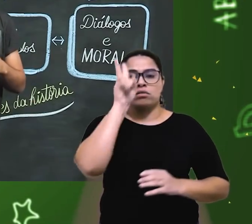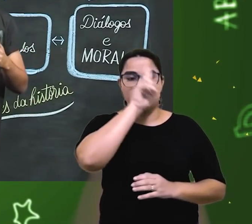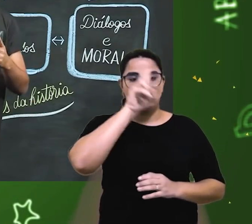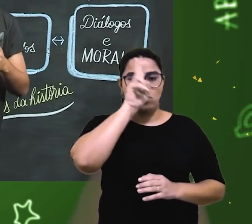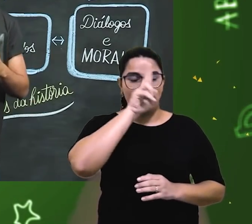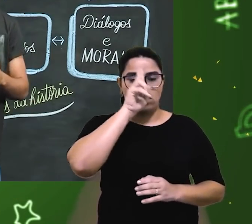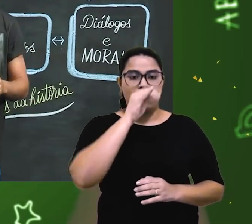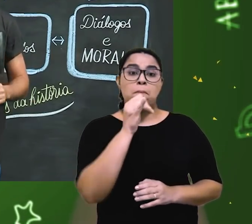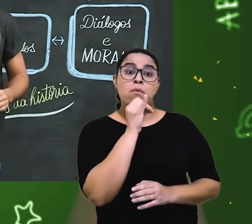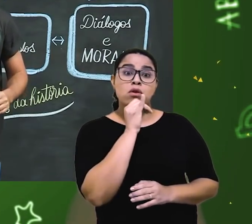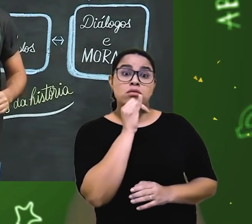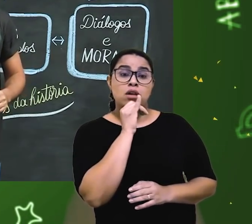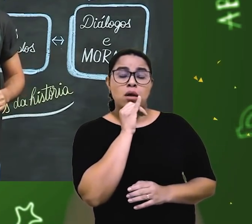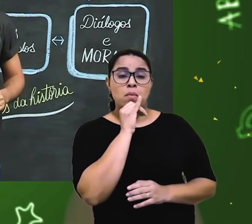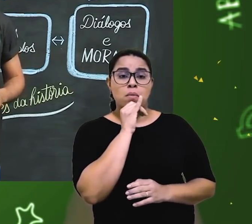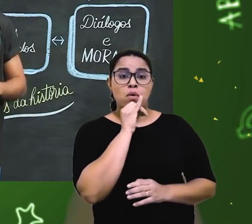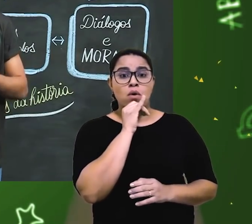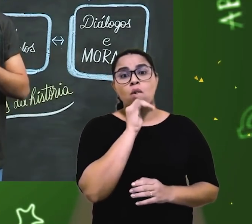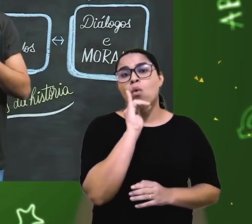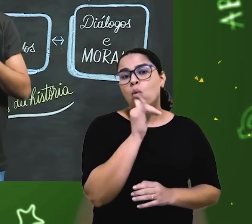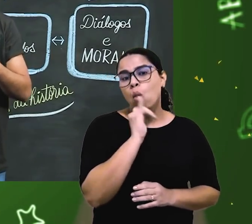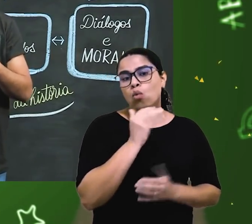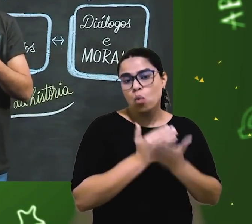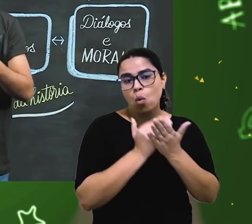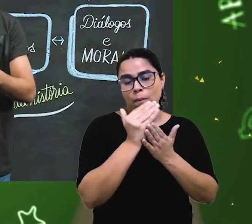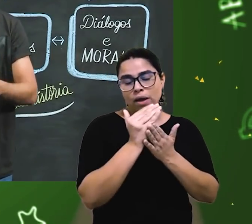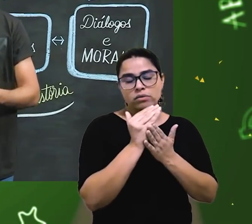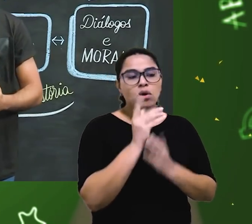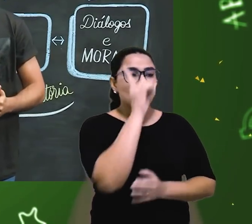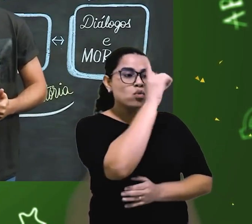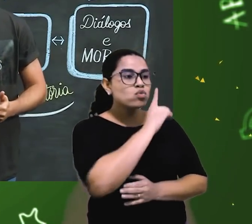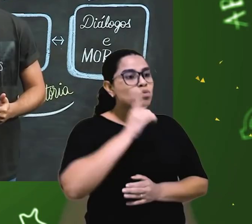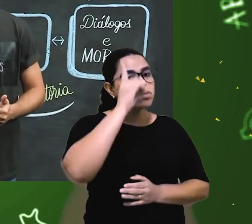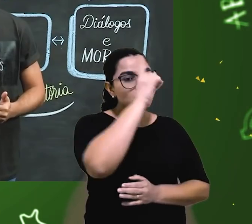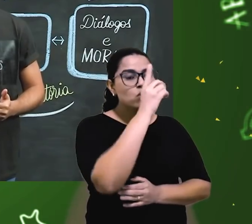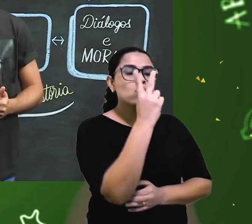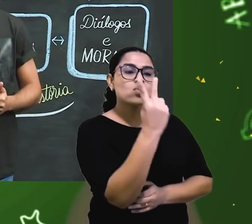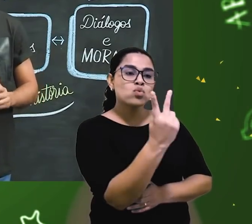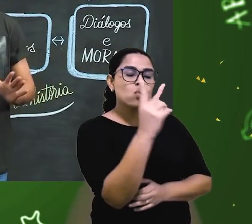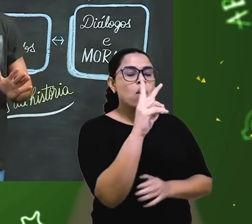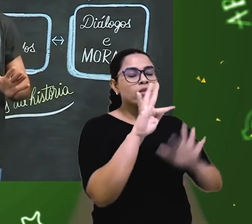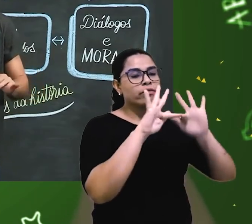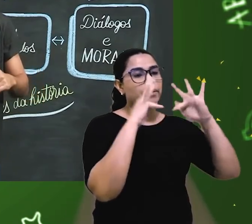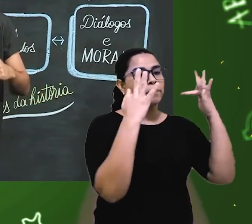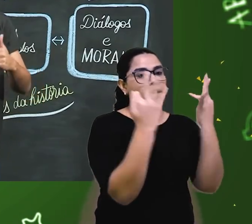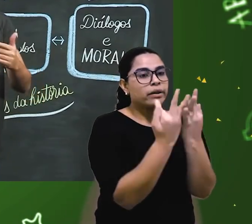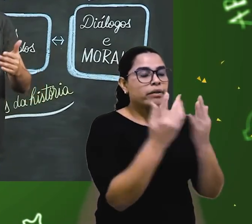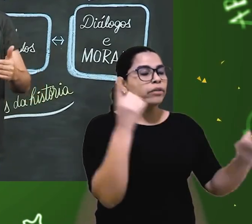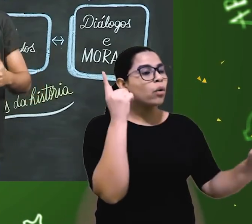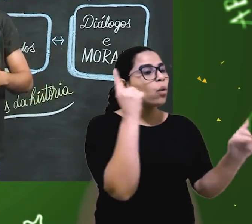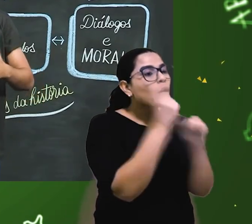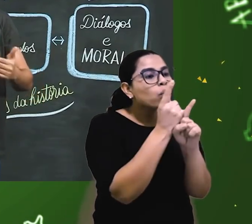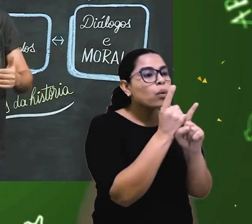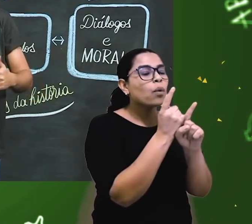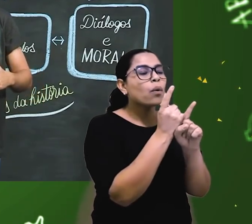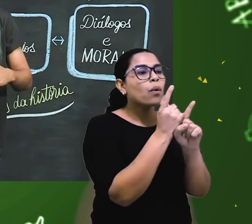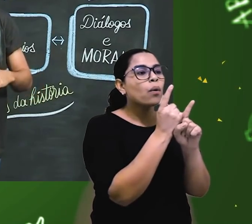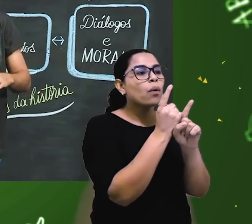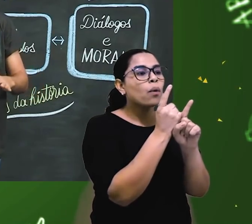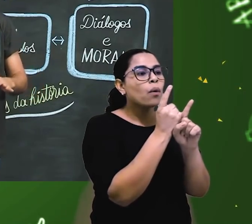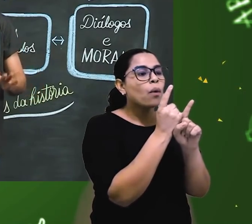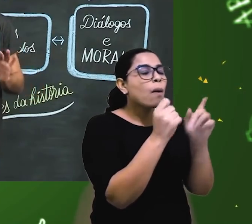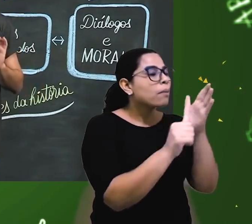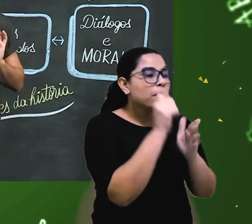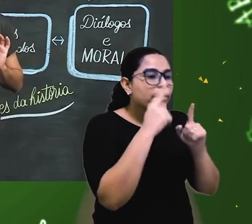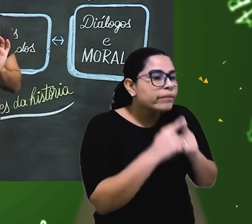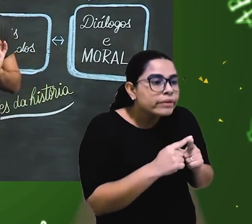conto que começa do tipo, naquele domingo as 2 famílias se encontraram pela primeira vez. Bom, naquele domingo as 2 famílias se encontraram